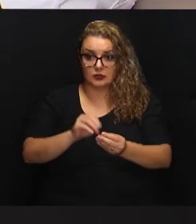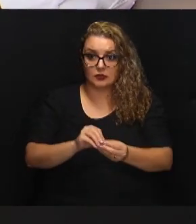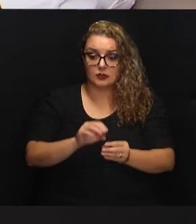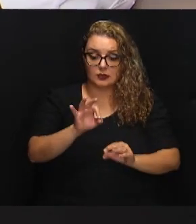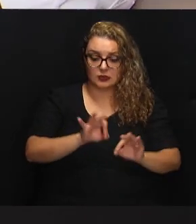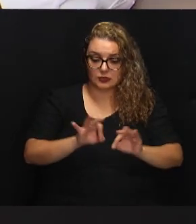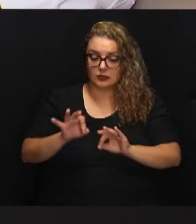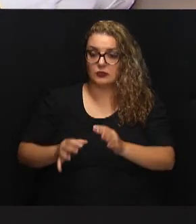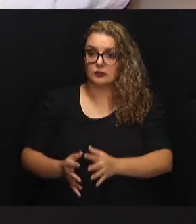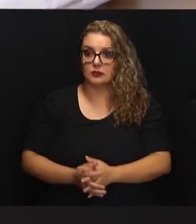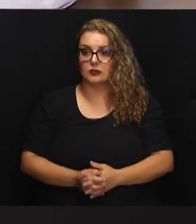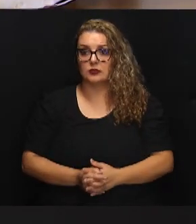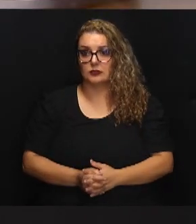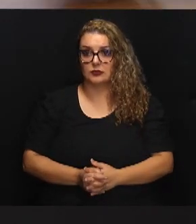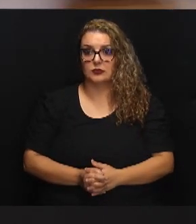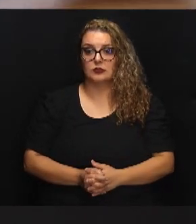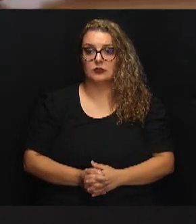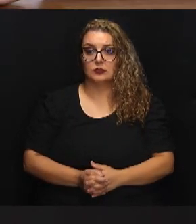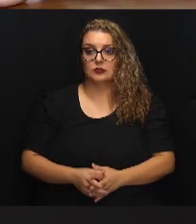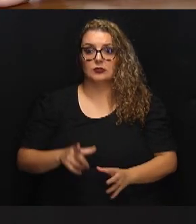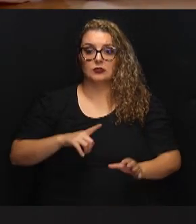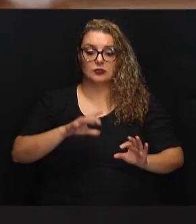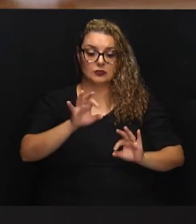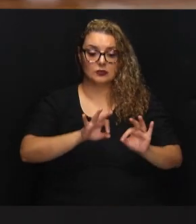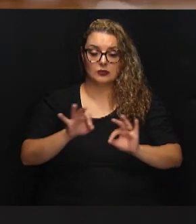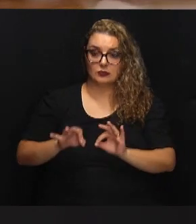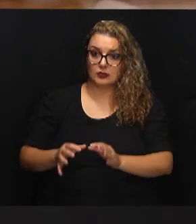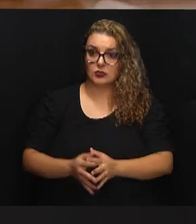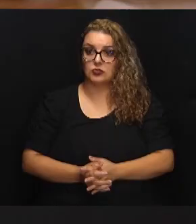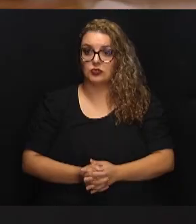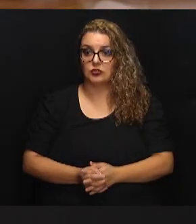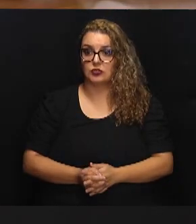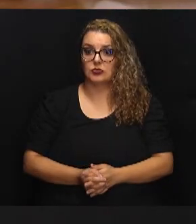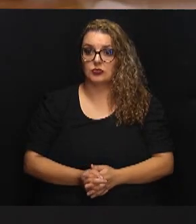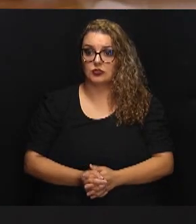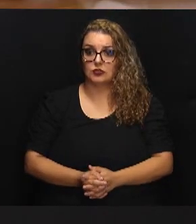né? Você tem planejamentos de